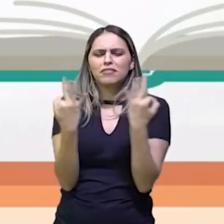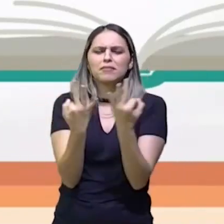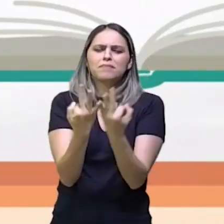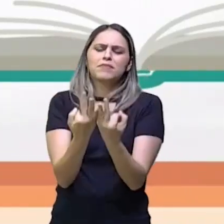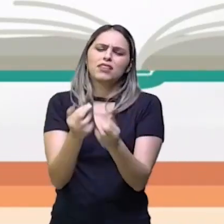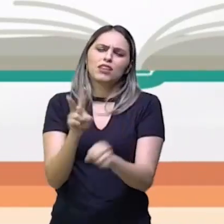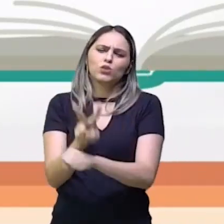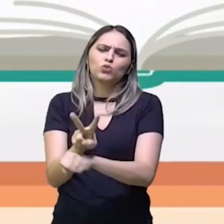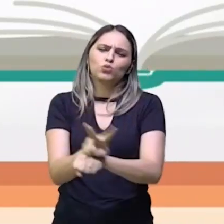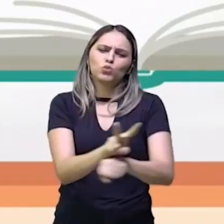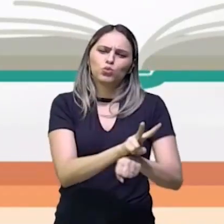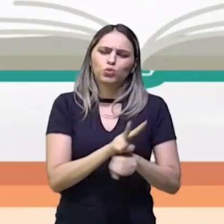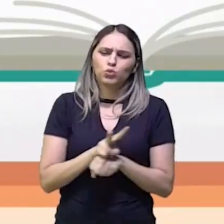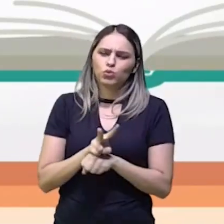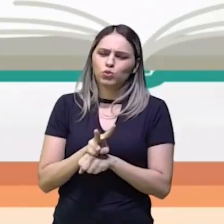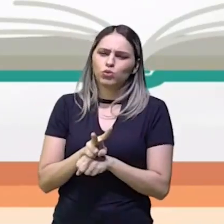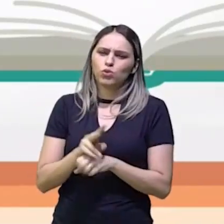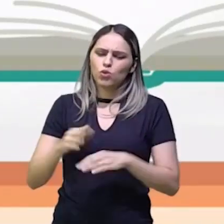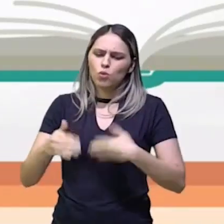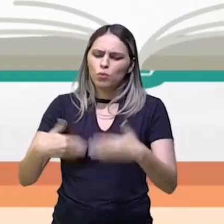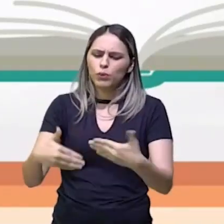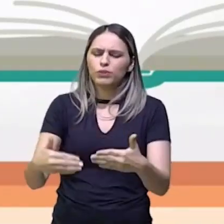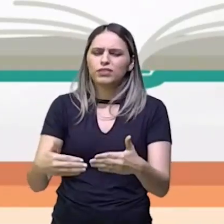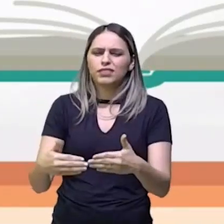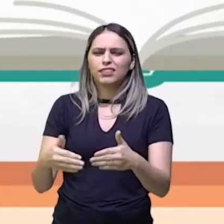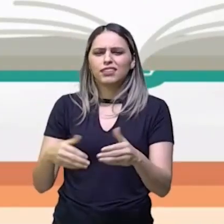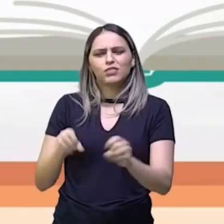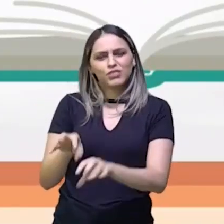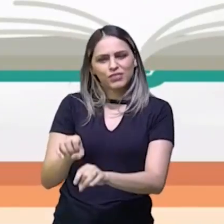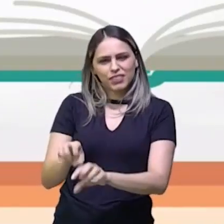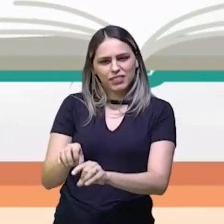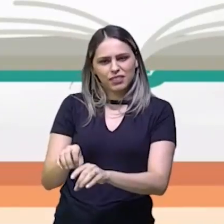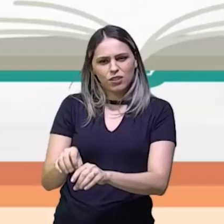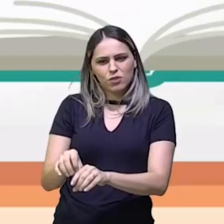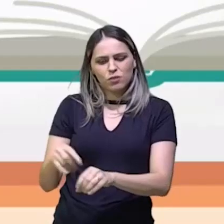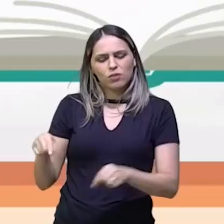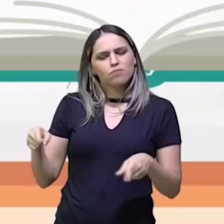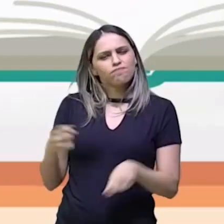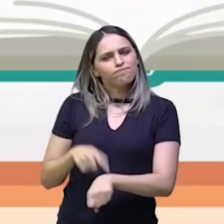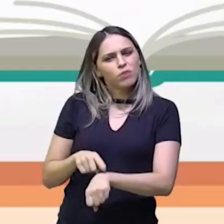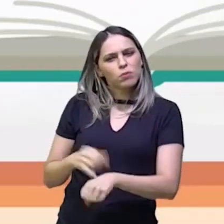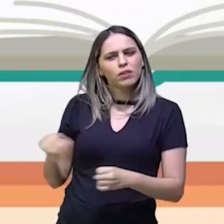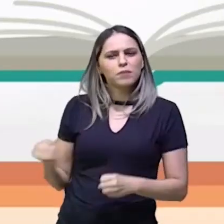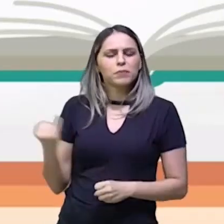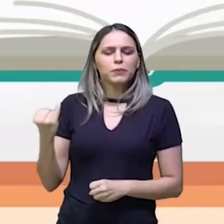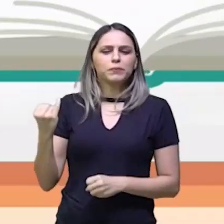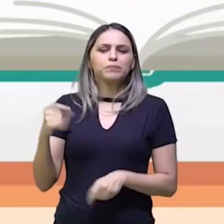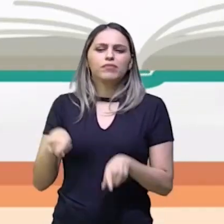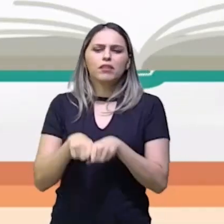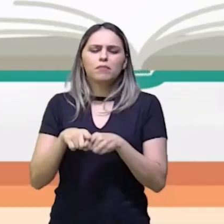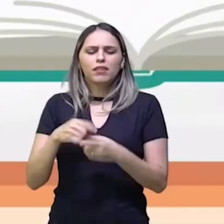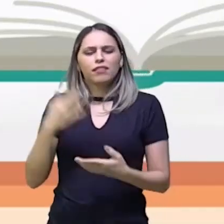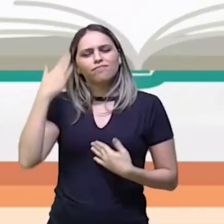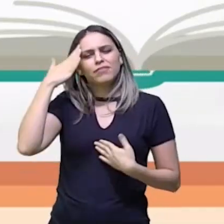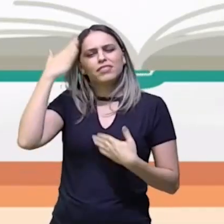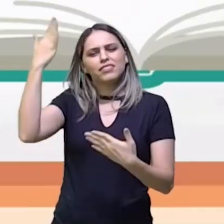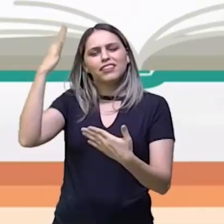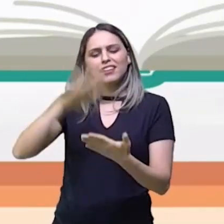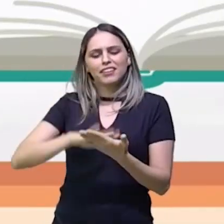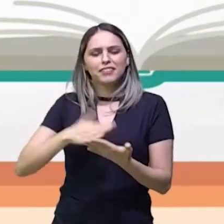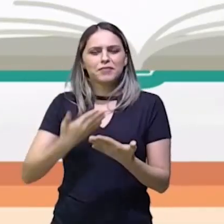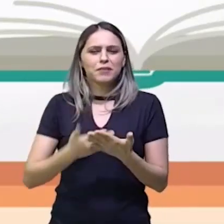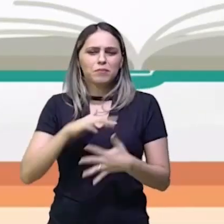crianças na vida escolar neste momento tão importante. Gostaria também de agradecer a professora de Libras que está aqui